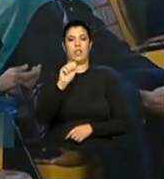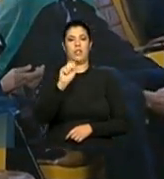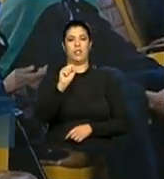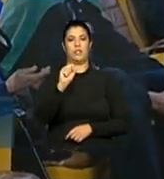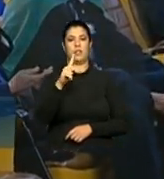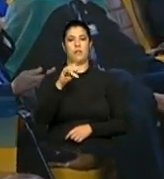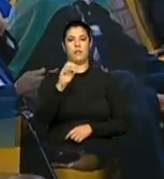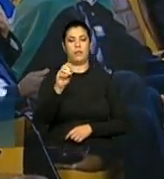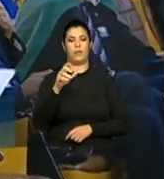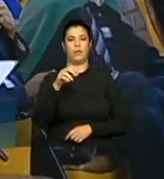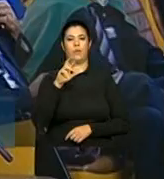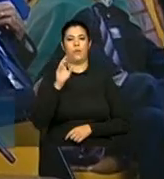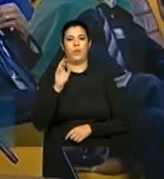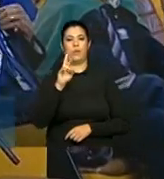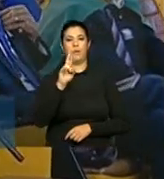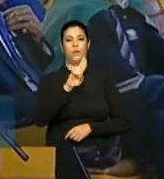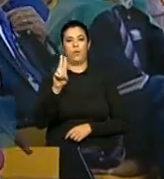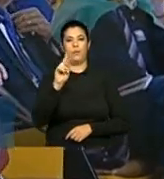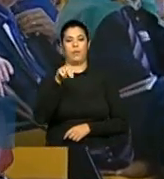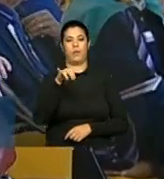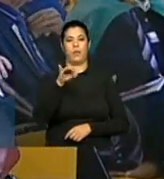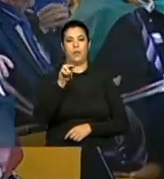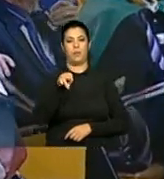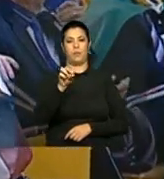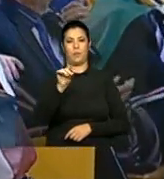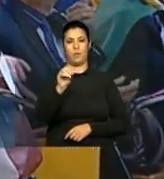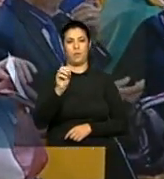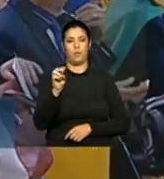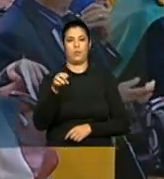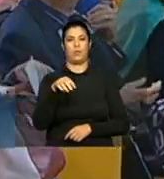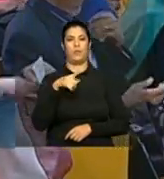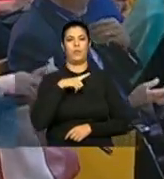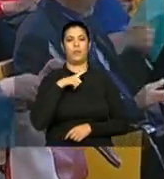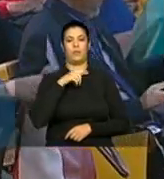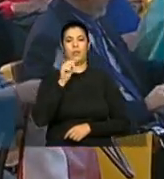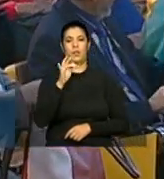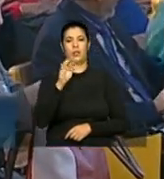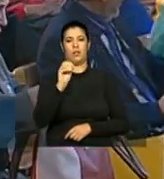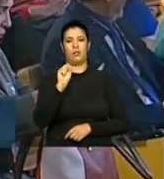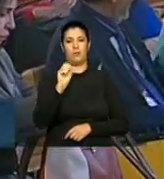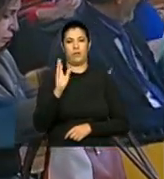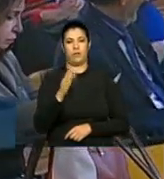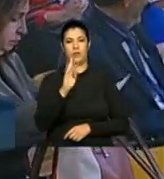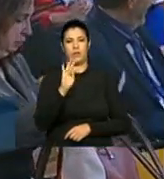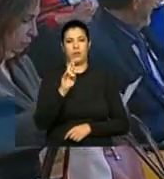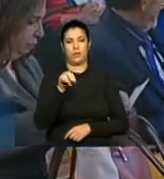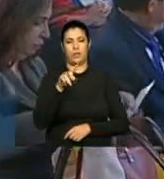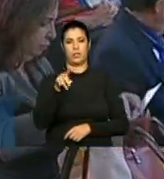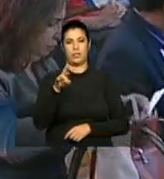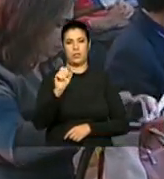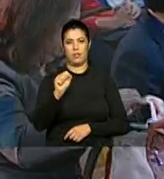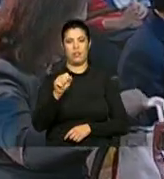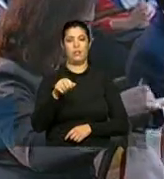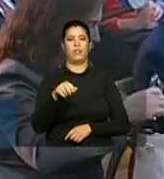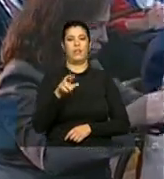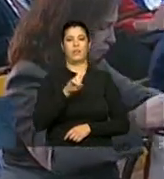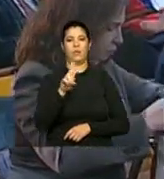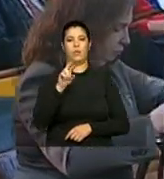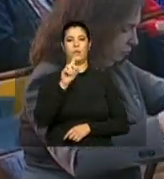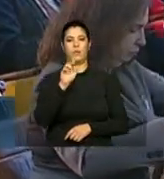Maranhão, Raimundo Nonato Silva, do prefeito de Afonso Bezerra, Rio Grande do Norte, Jackson Bezerra.